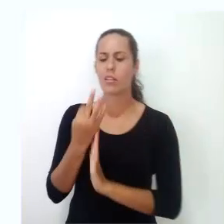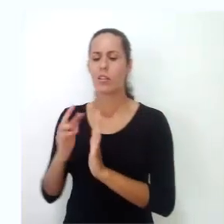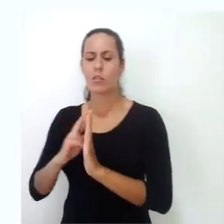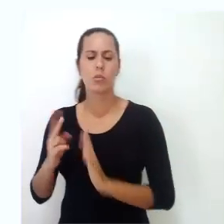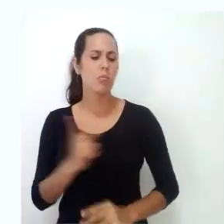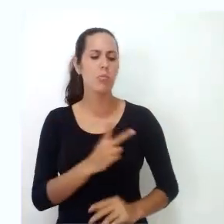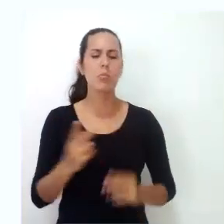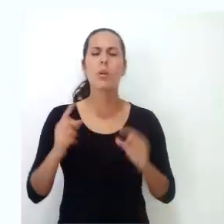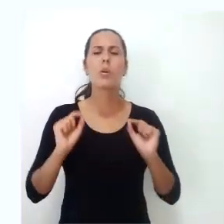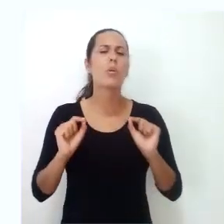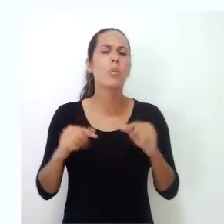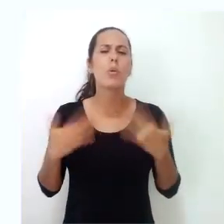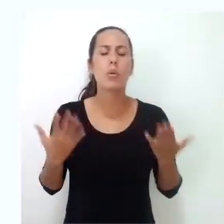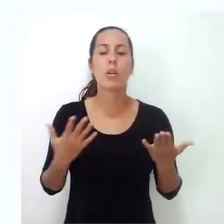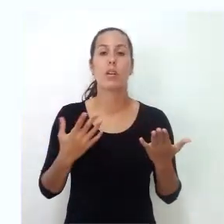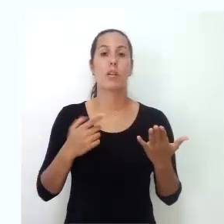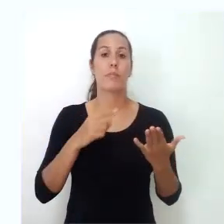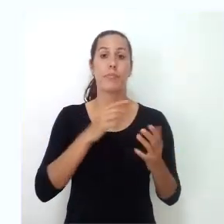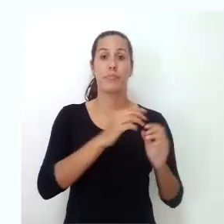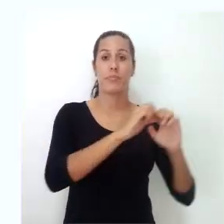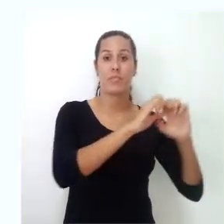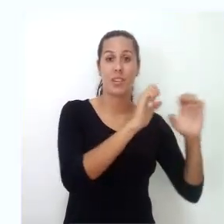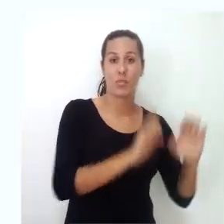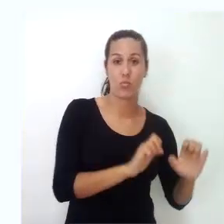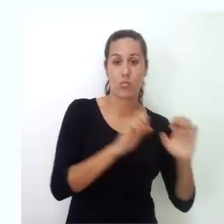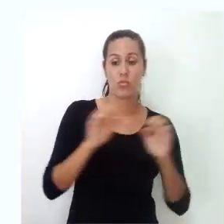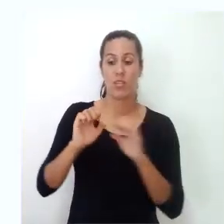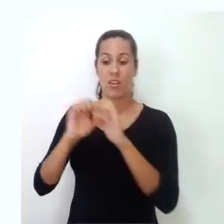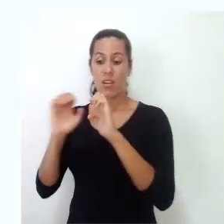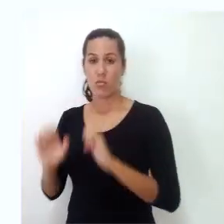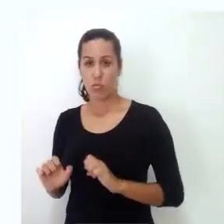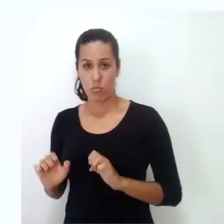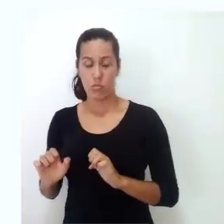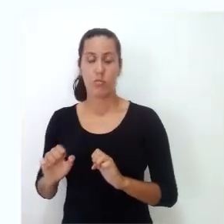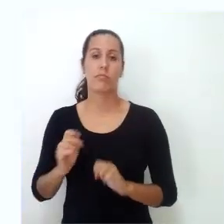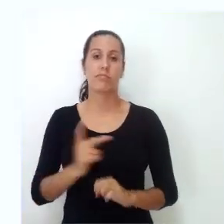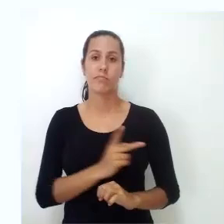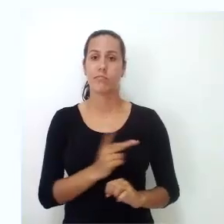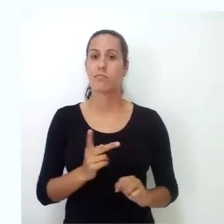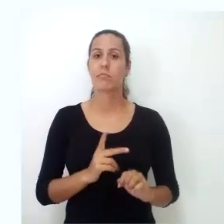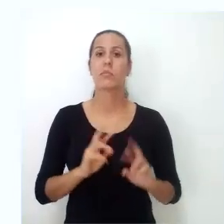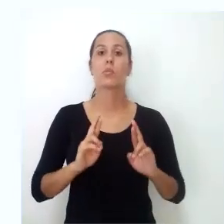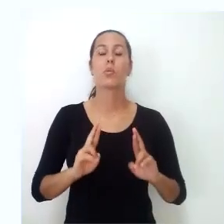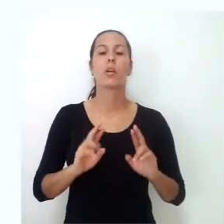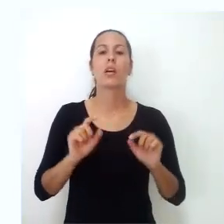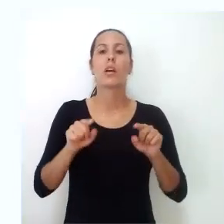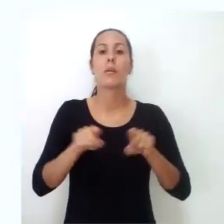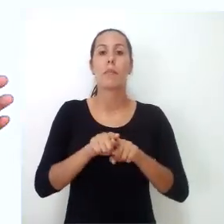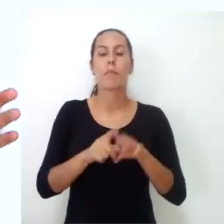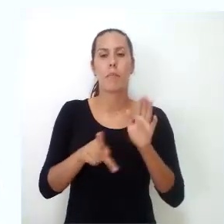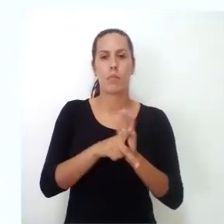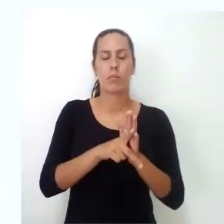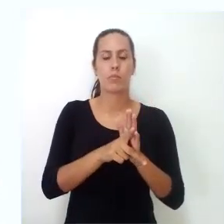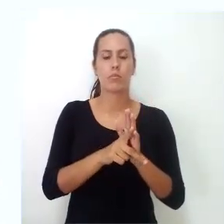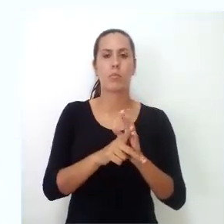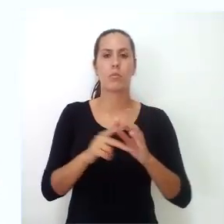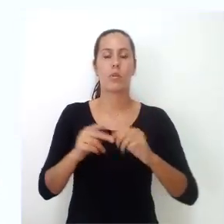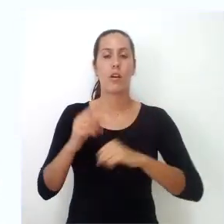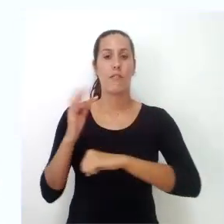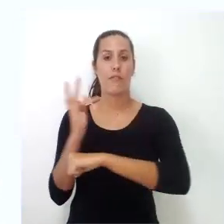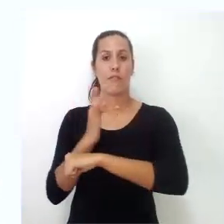que existem textos que têm uma estrutura, que são formais, que são textos que tratam de quê? De leis